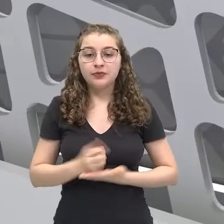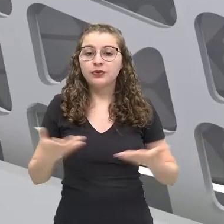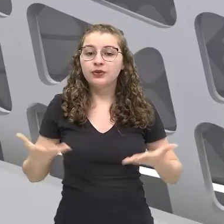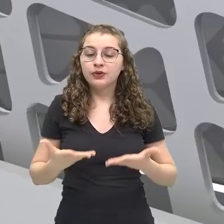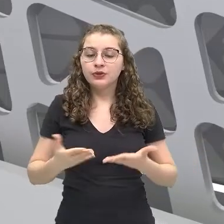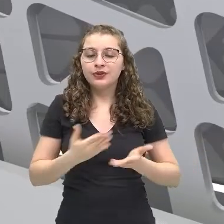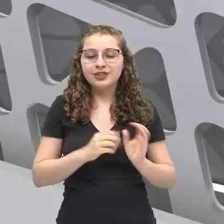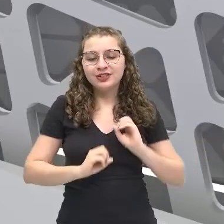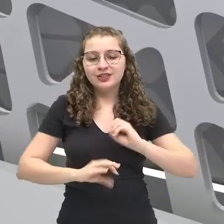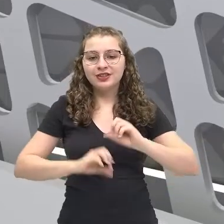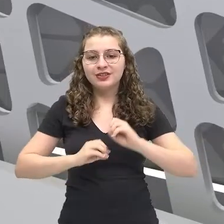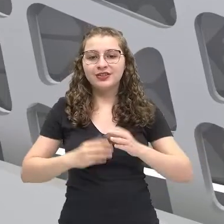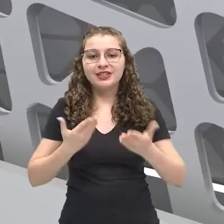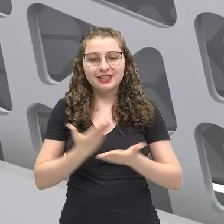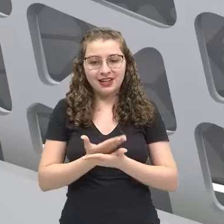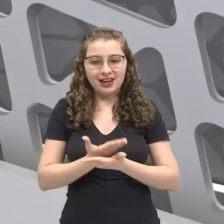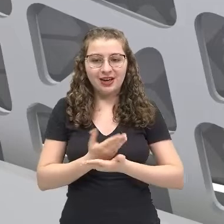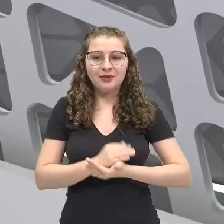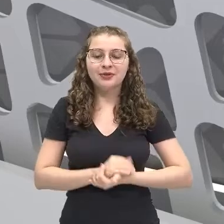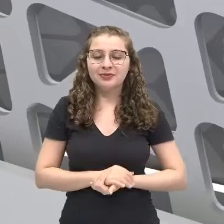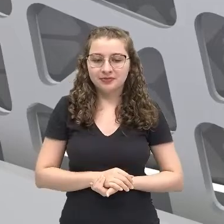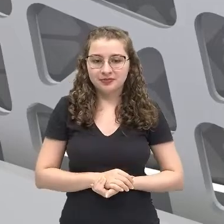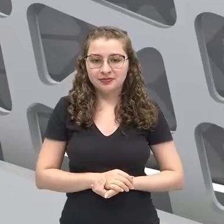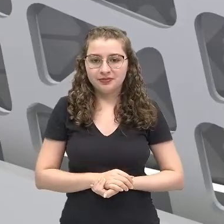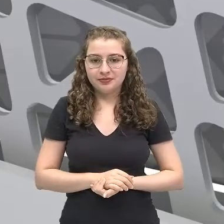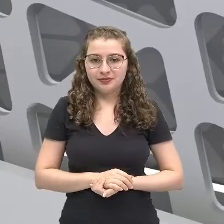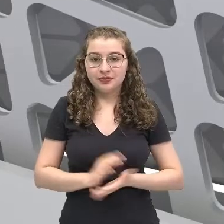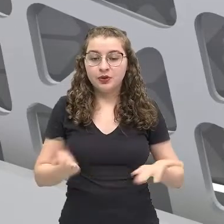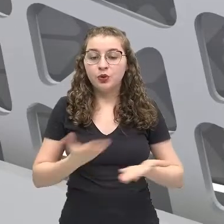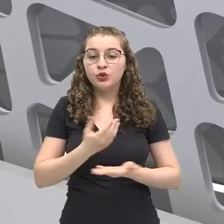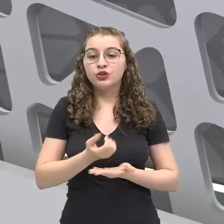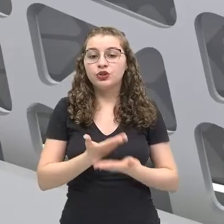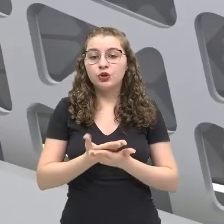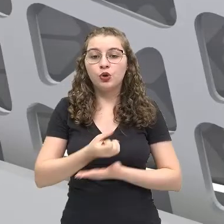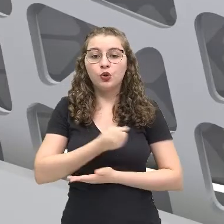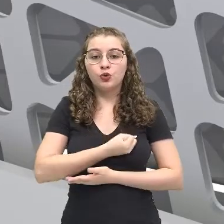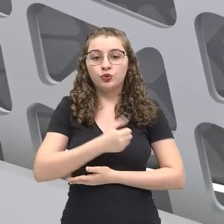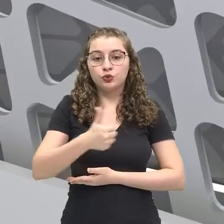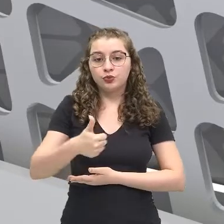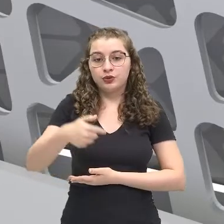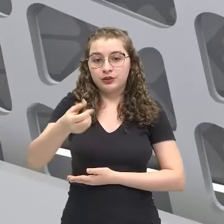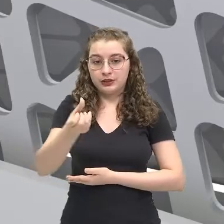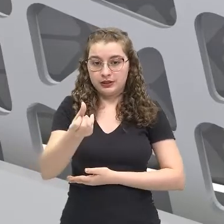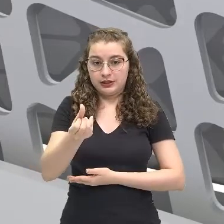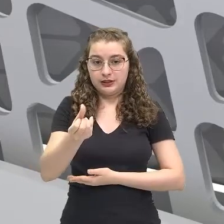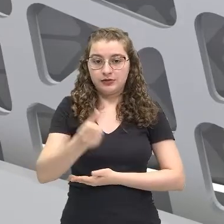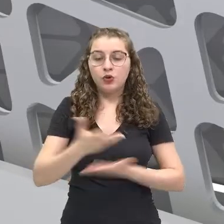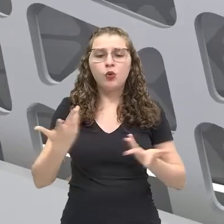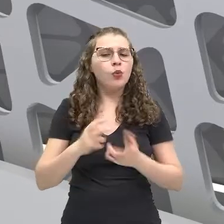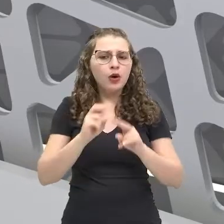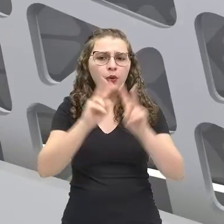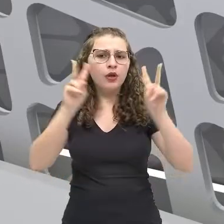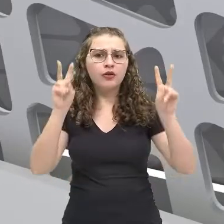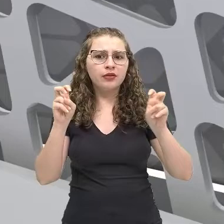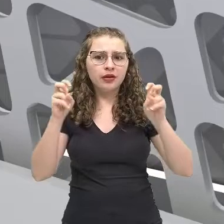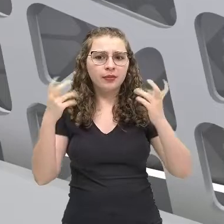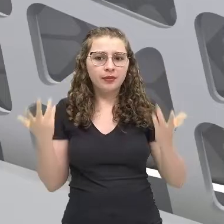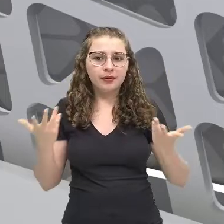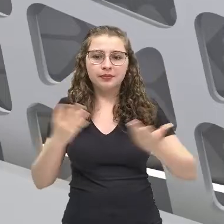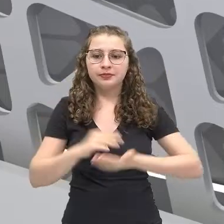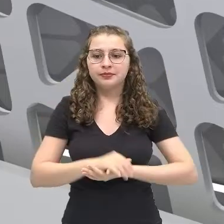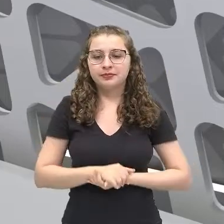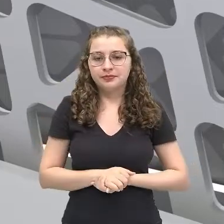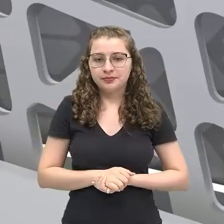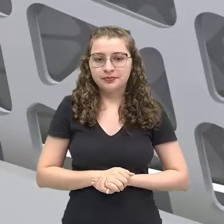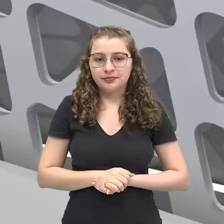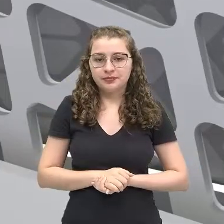com vocês nesta aula de agora. Essa é a nossa aula de número 16 e vamos ver qual é o objeto de